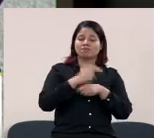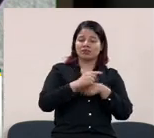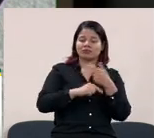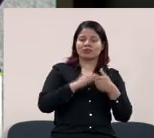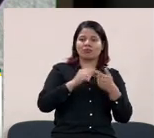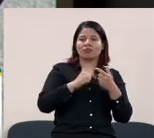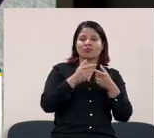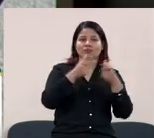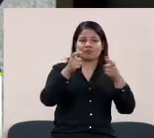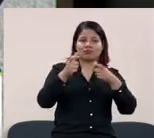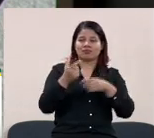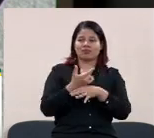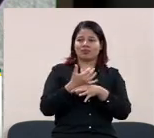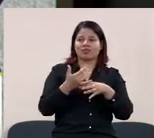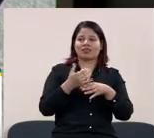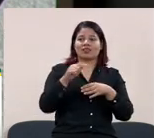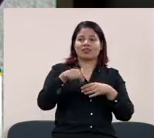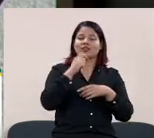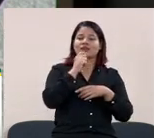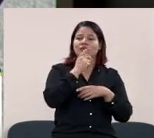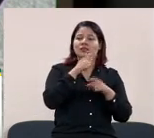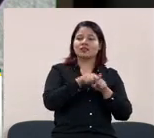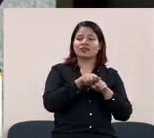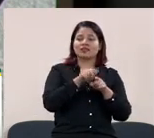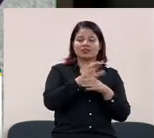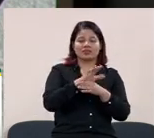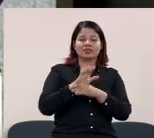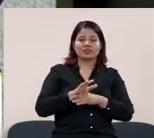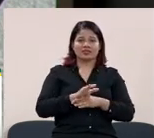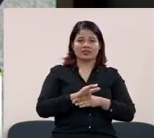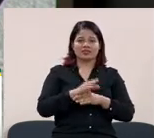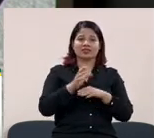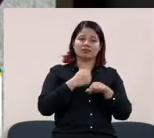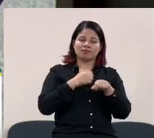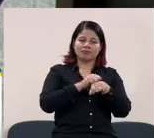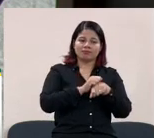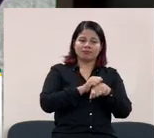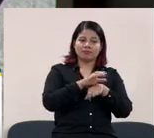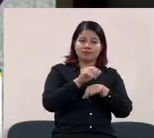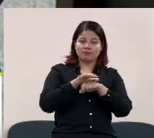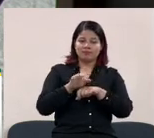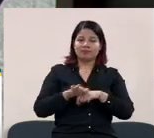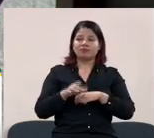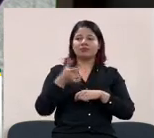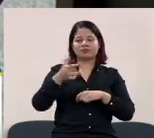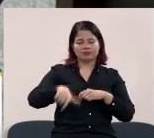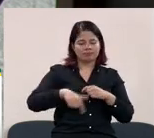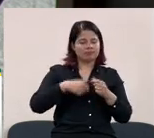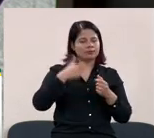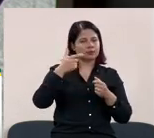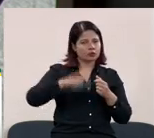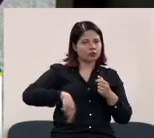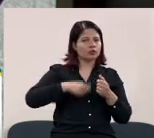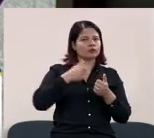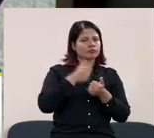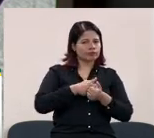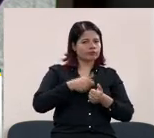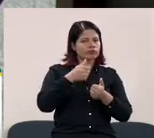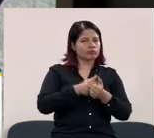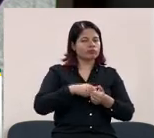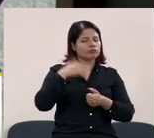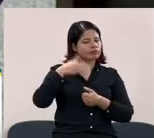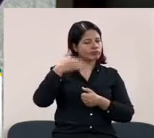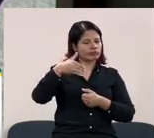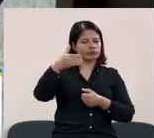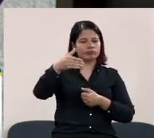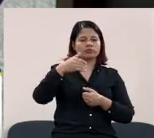capitais e para o estado do Amapá. Essa era a informação que eu tinha para hoje. Vou continuar batendo na tecla.